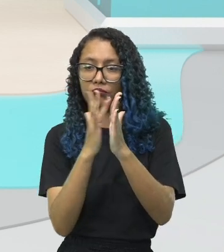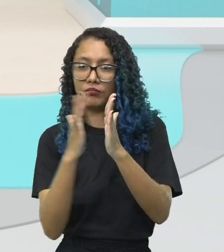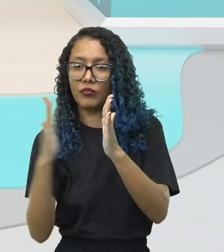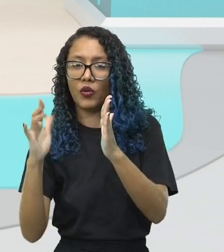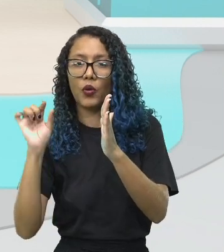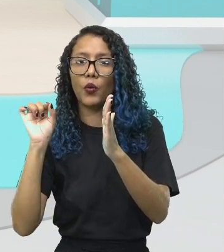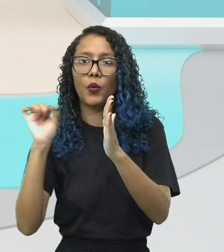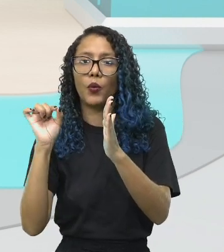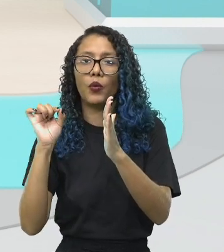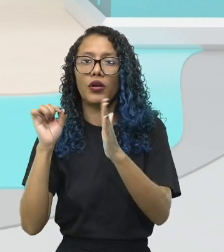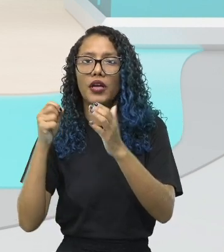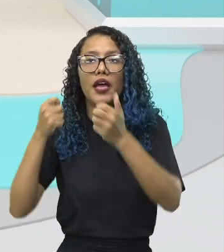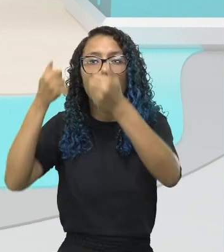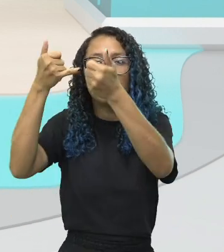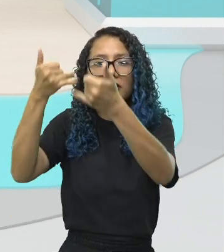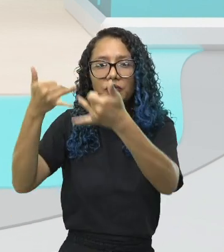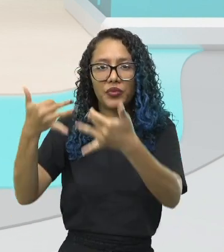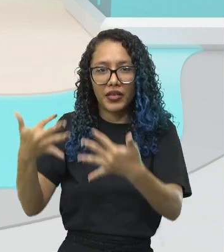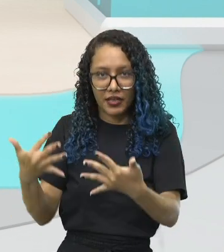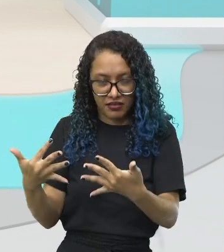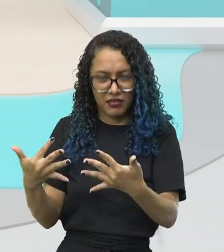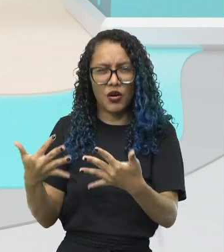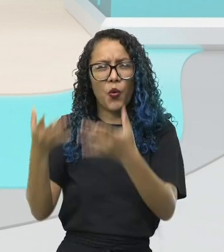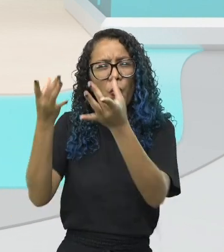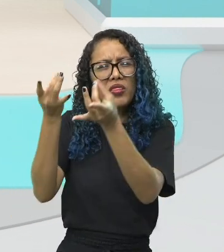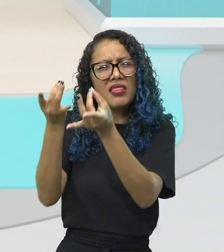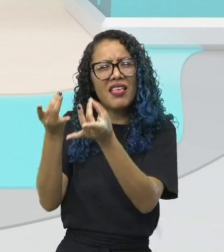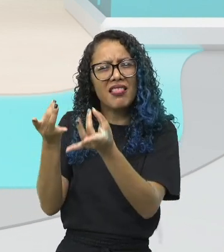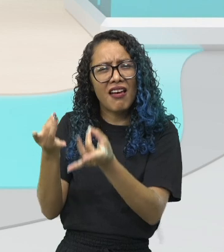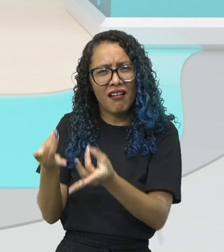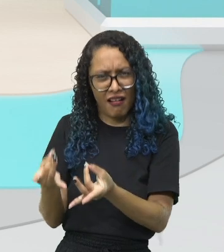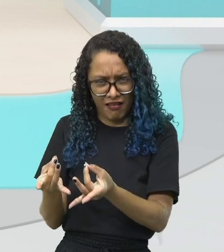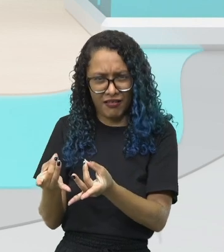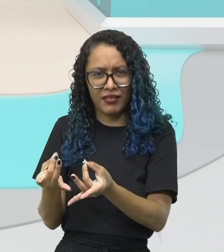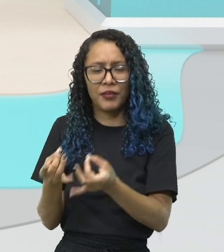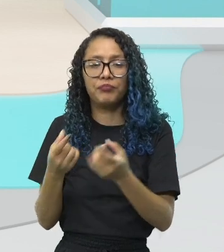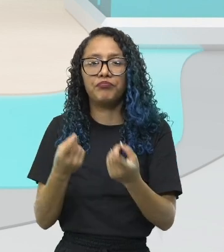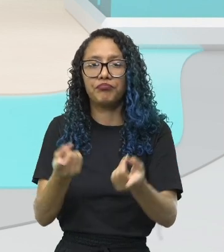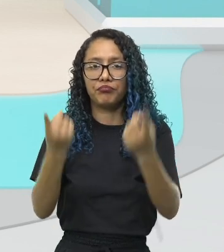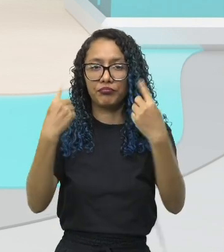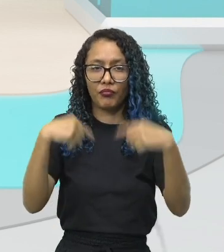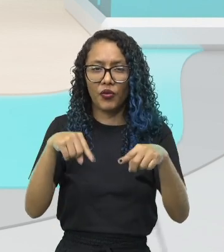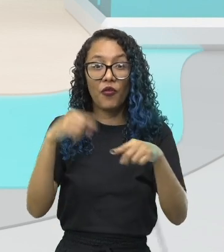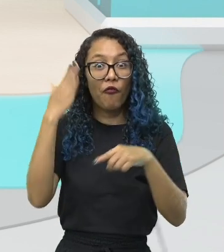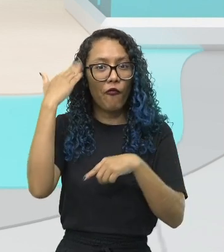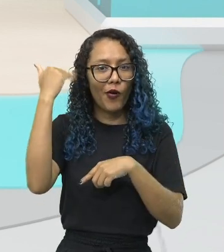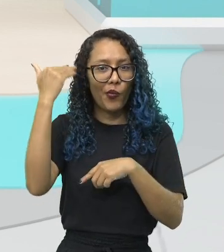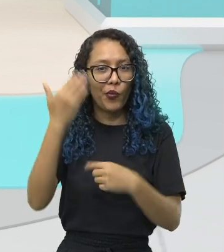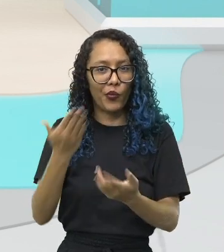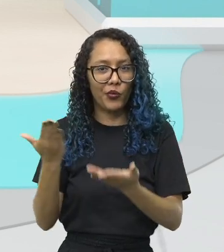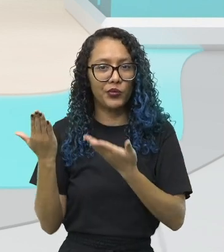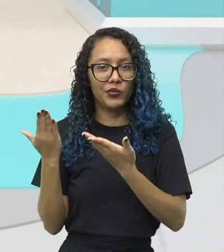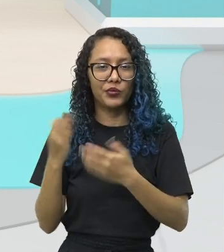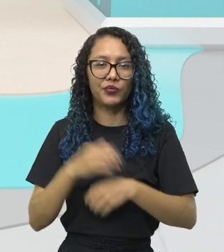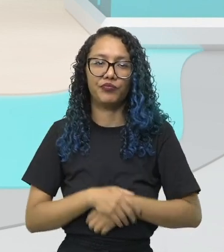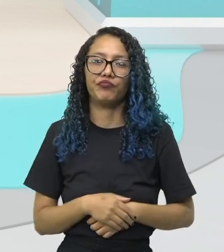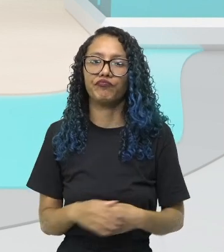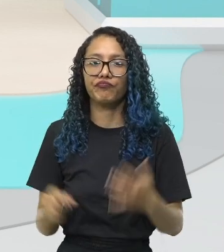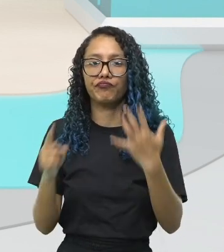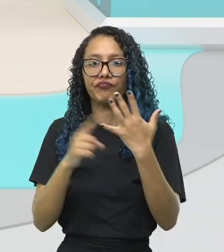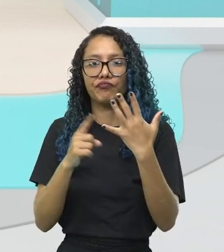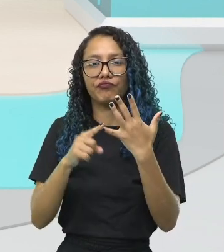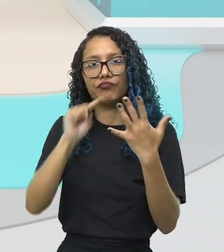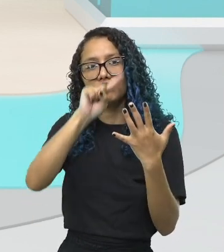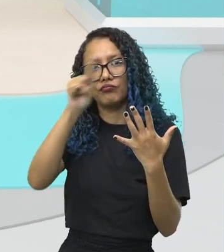explicando em pormenor, né? Depois vem um bem conhecido, chamo-me ponto